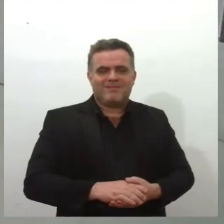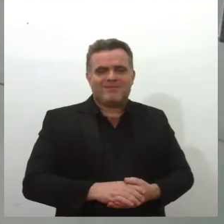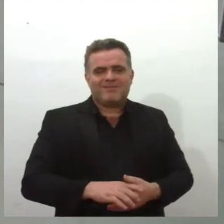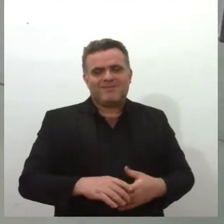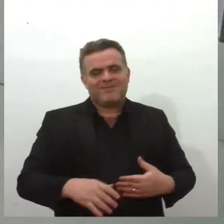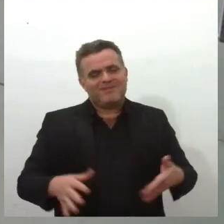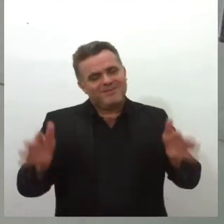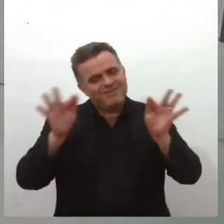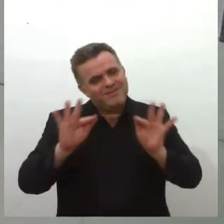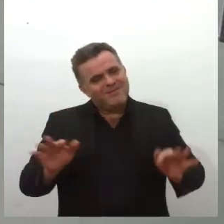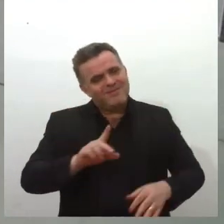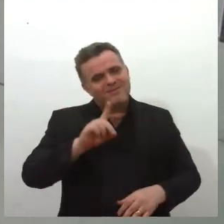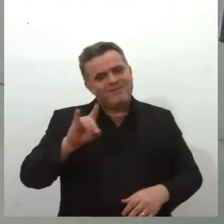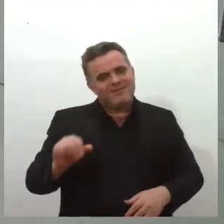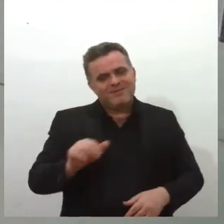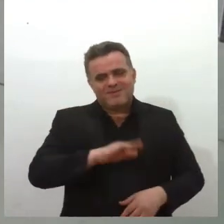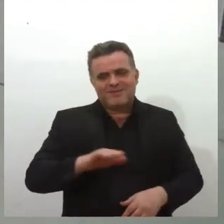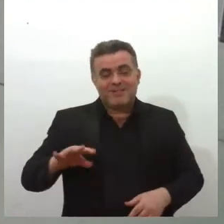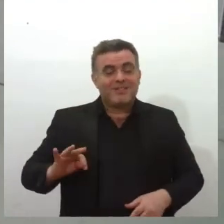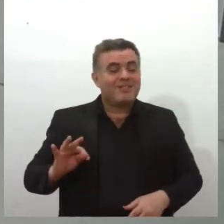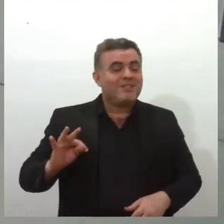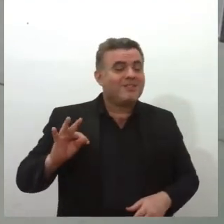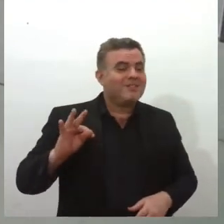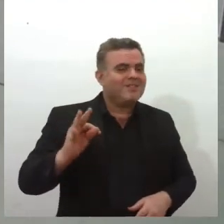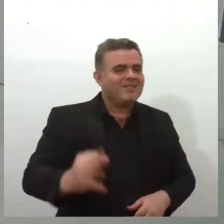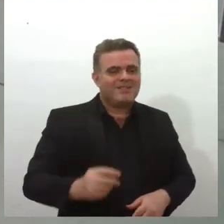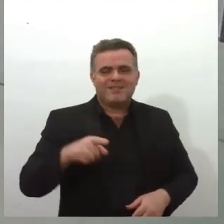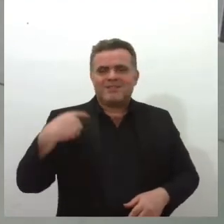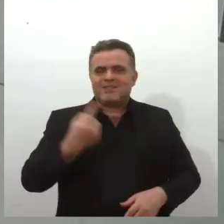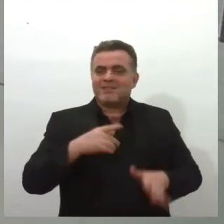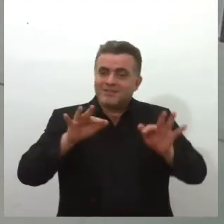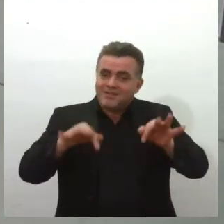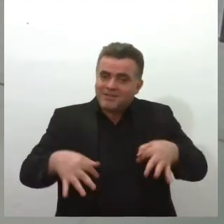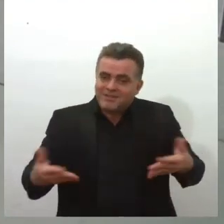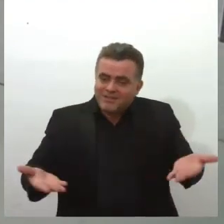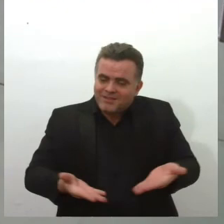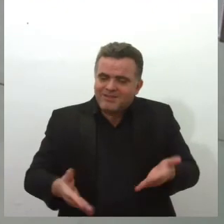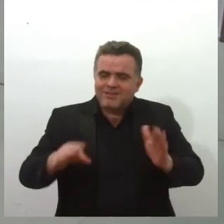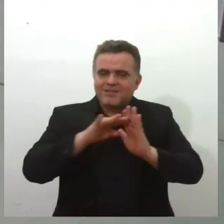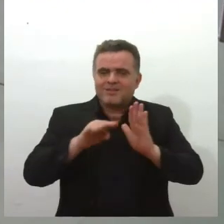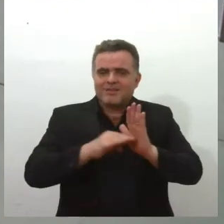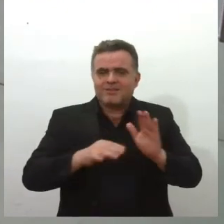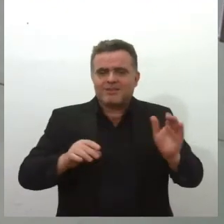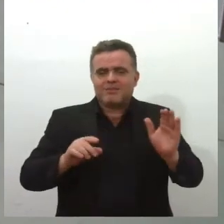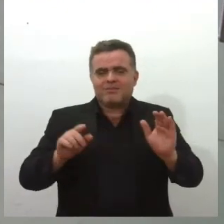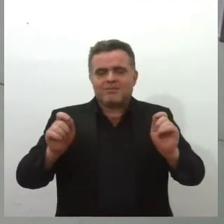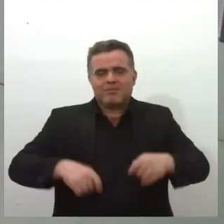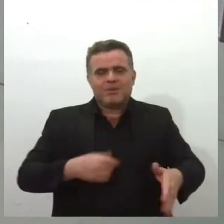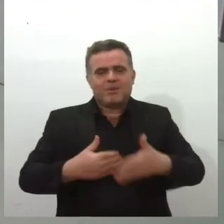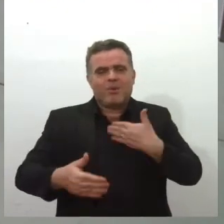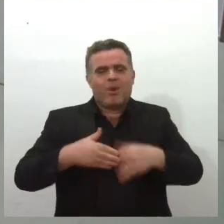Feliz Dia das Crianças para todas as crianças. E a gente fica por aqui. Outras notícias você confere a qualquer momento em